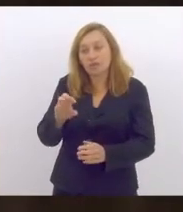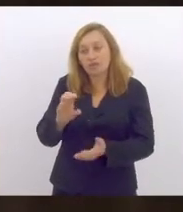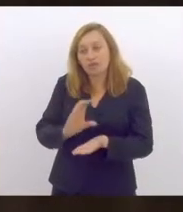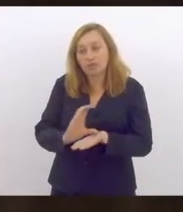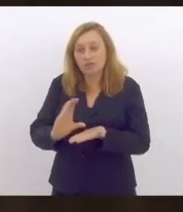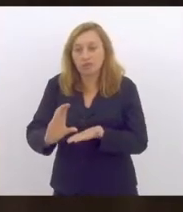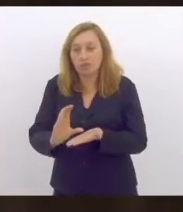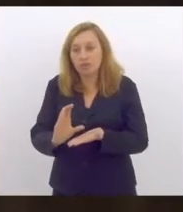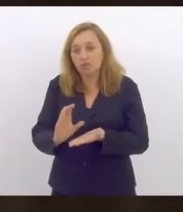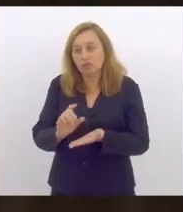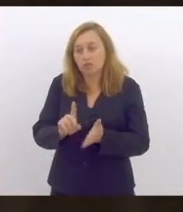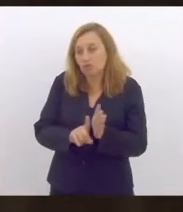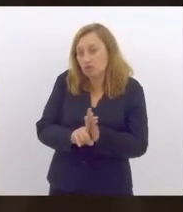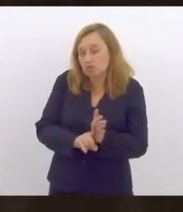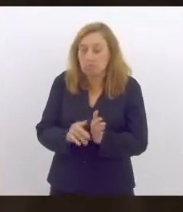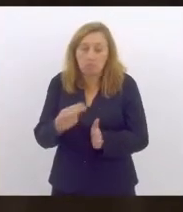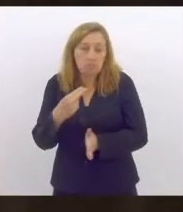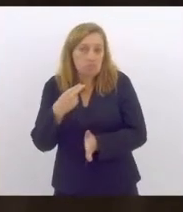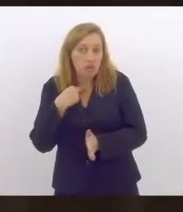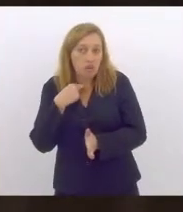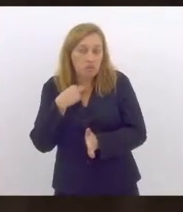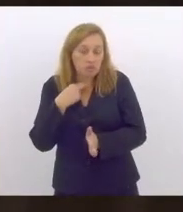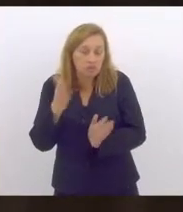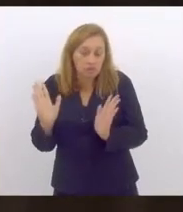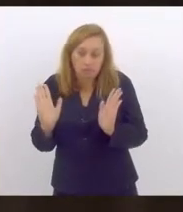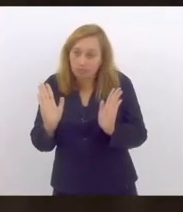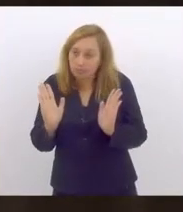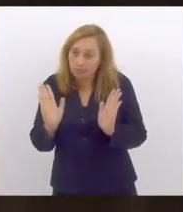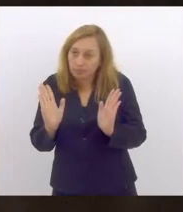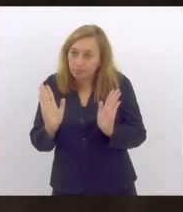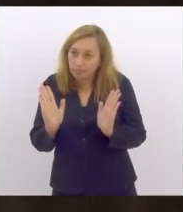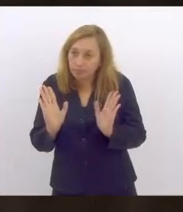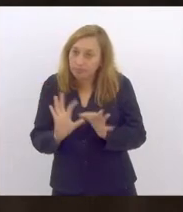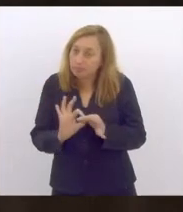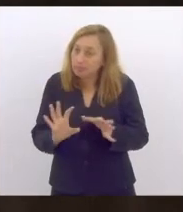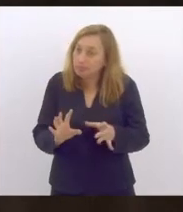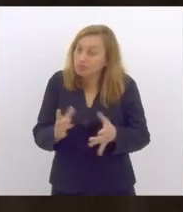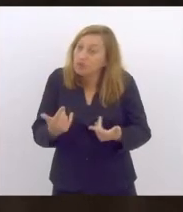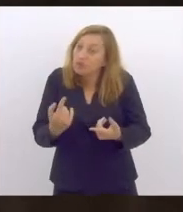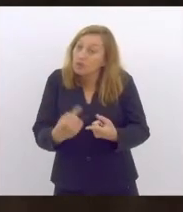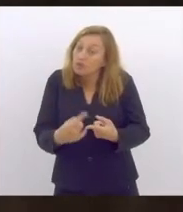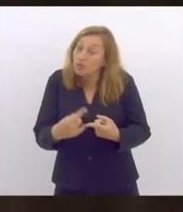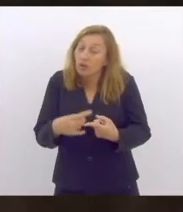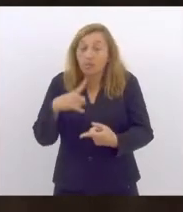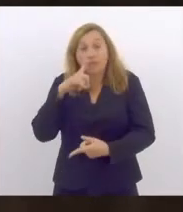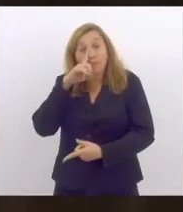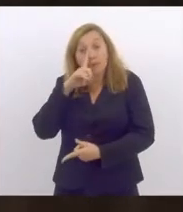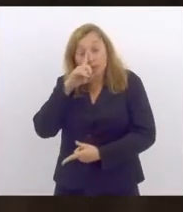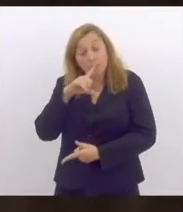podemos... O empregado desse não poderá ser sancionado, porque ela coloca em risco